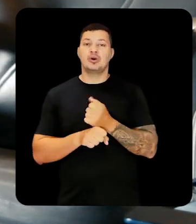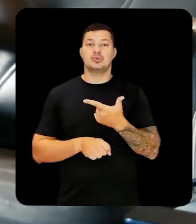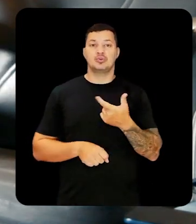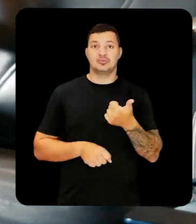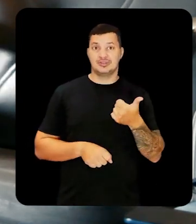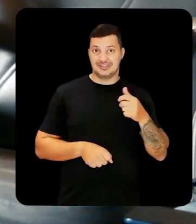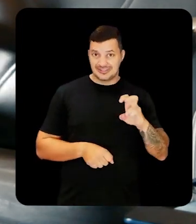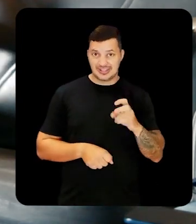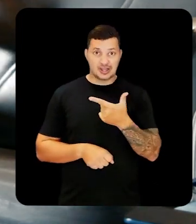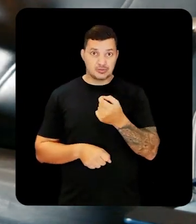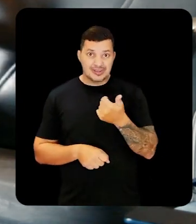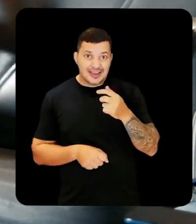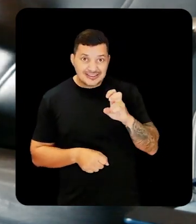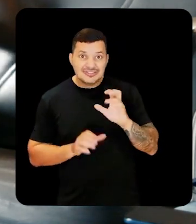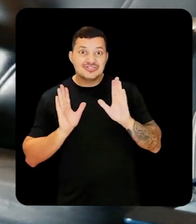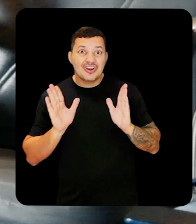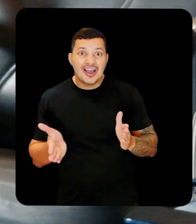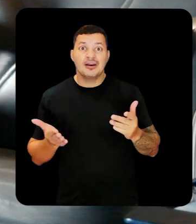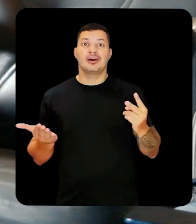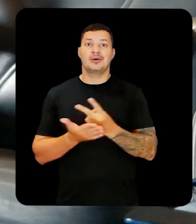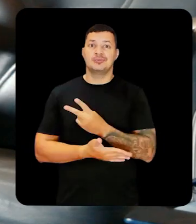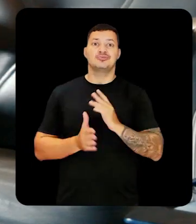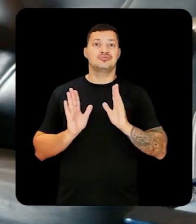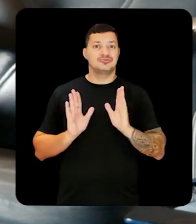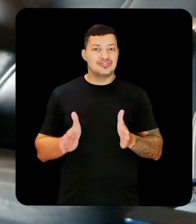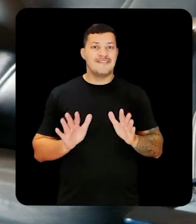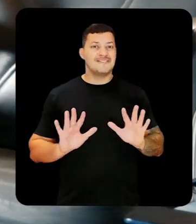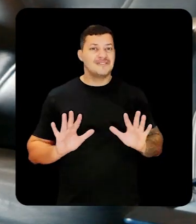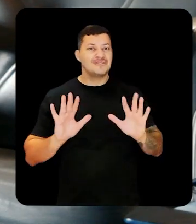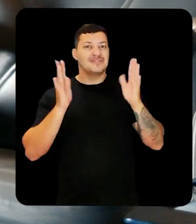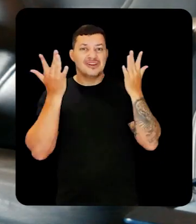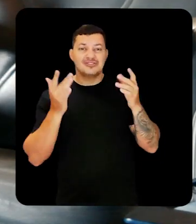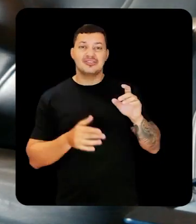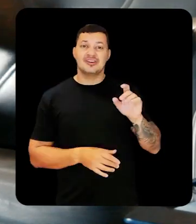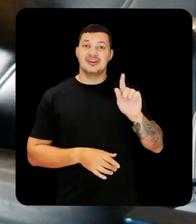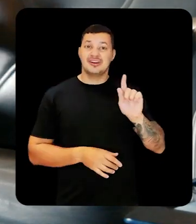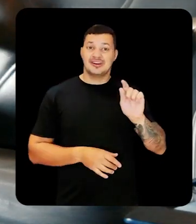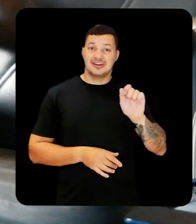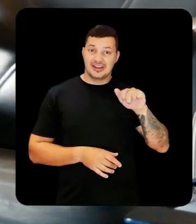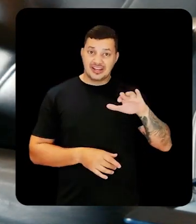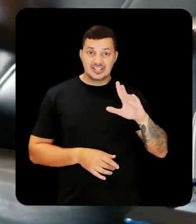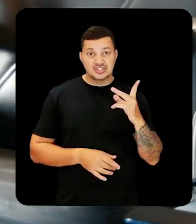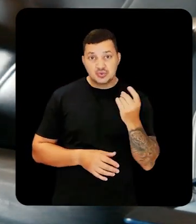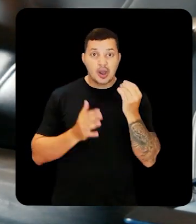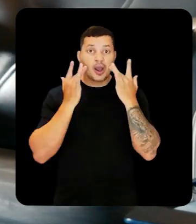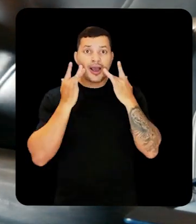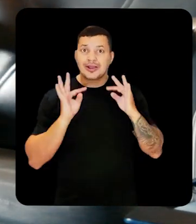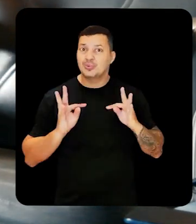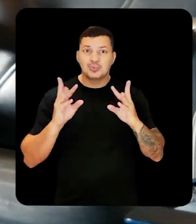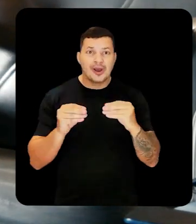em 2015. Depois, o festival Gancho Teatral, também, que já era para todas